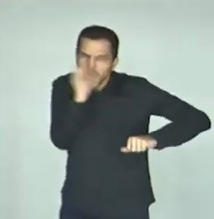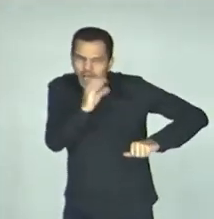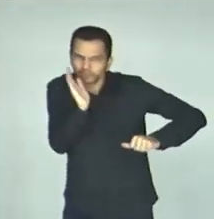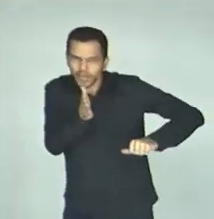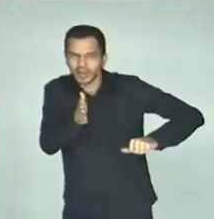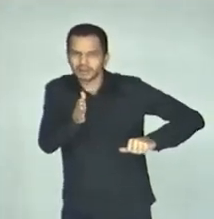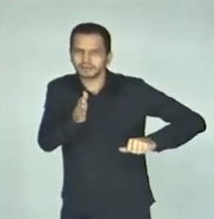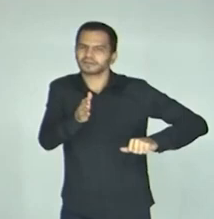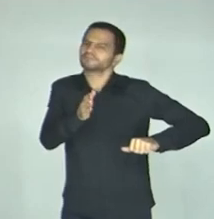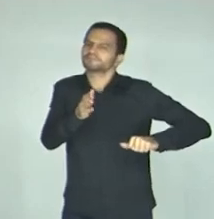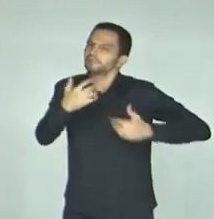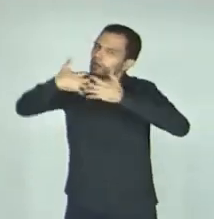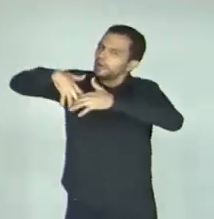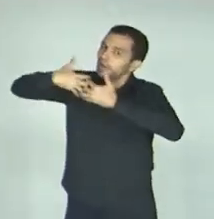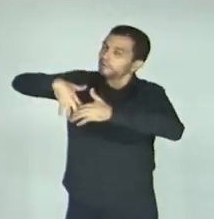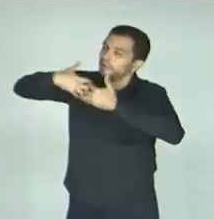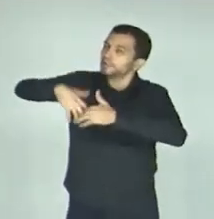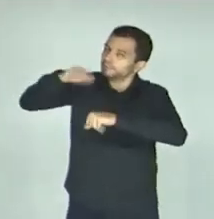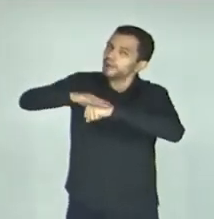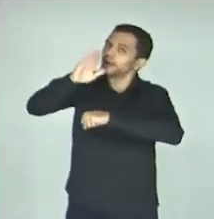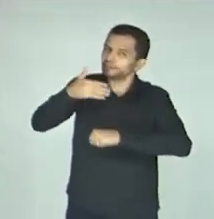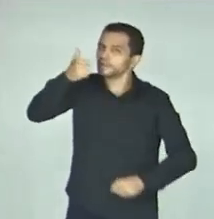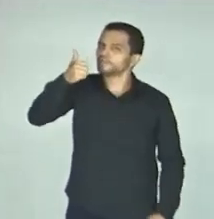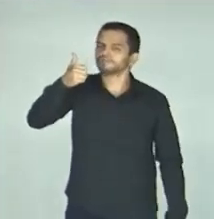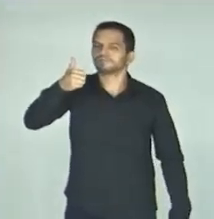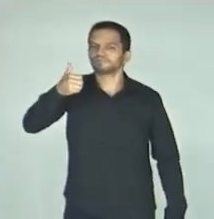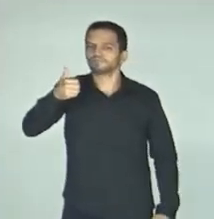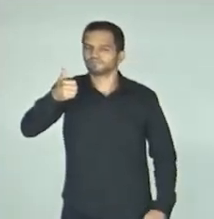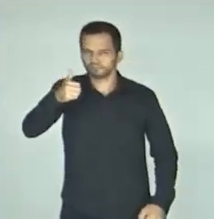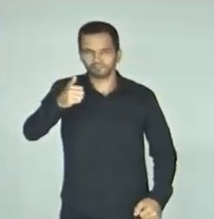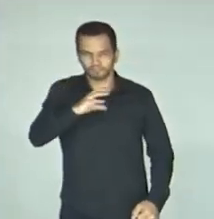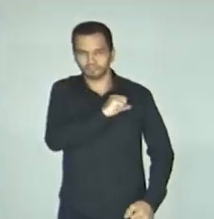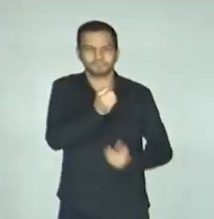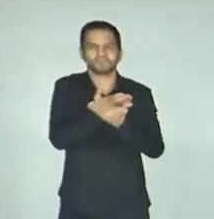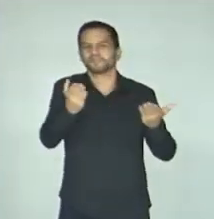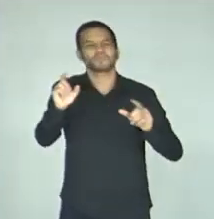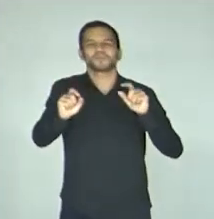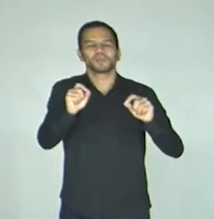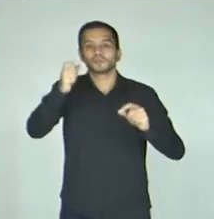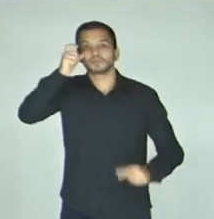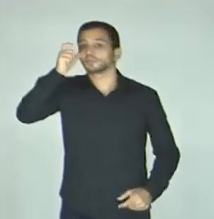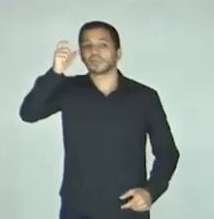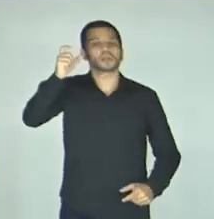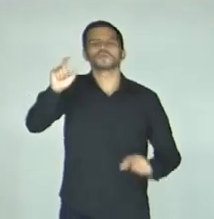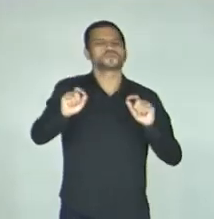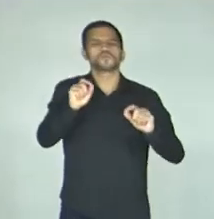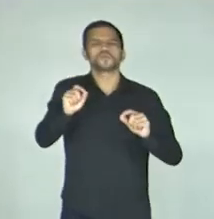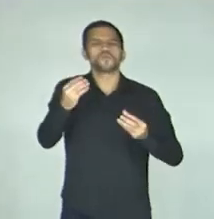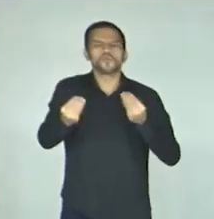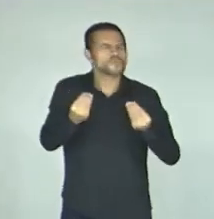rápido assim ou será que dá para pensar um pouco mais Olá queridos É interessante